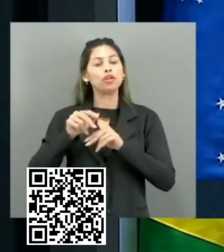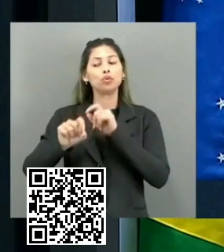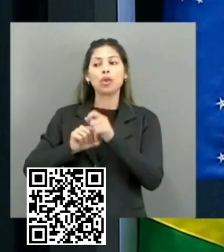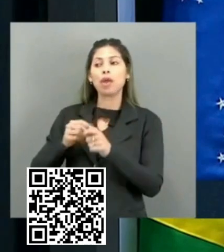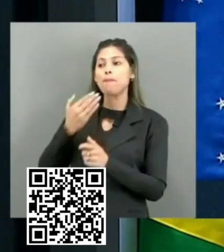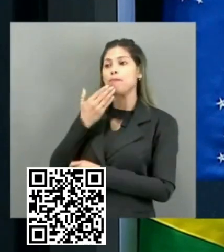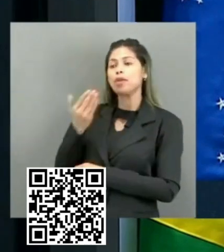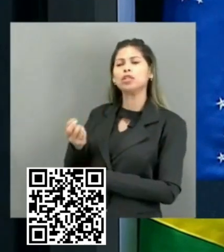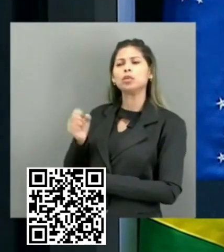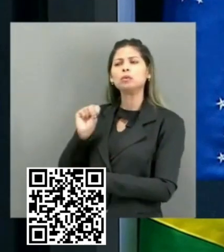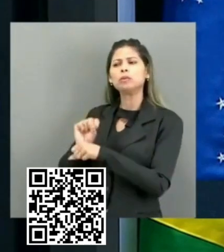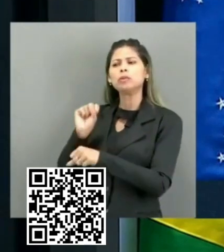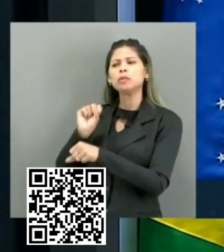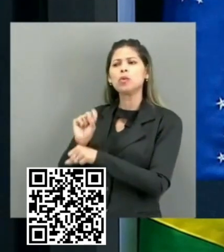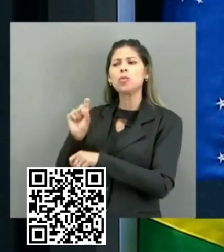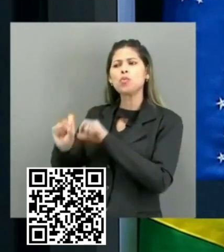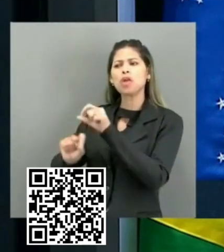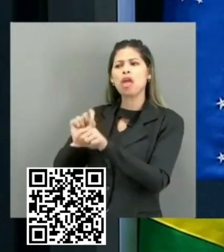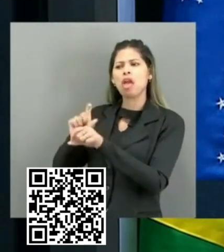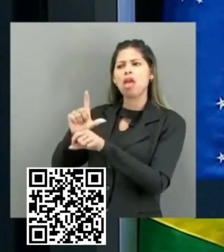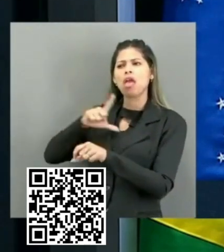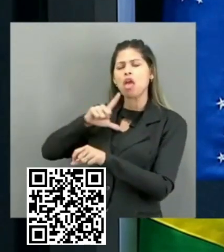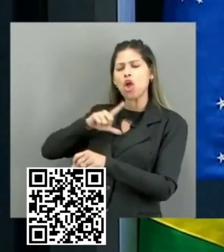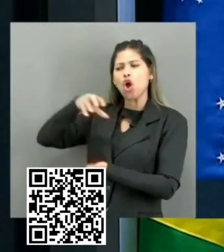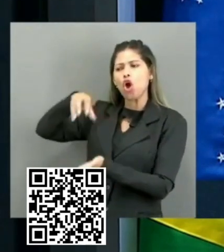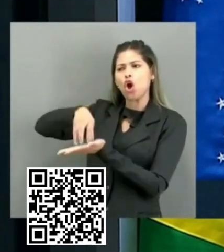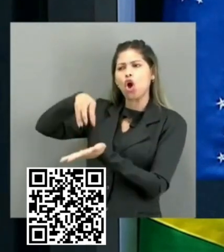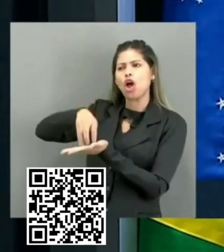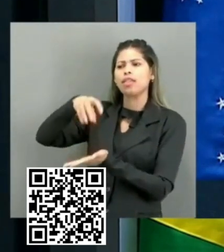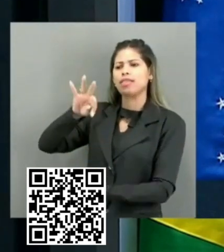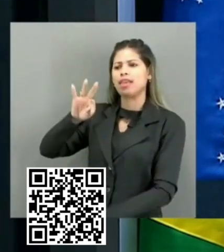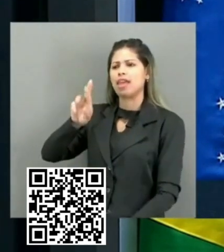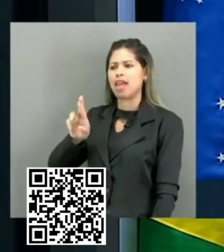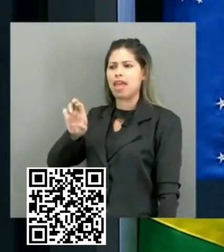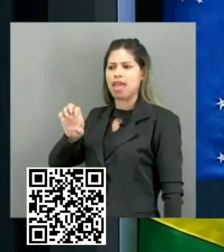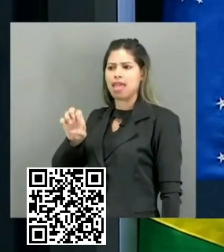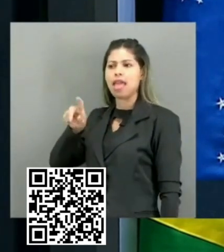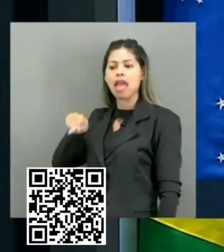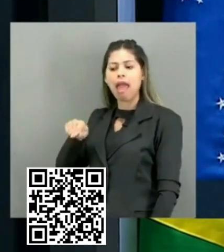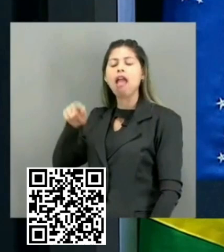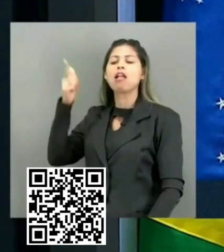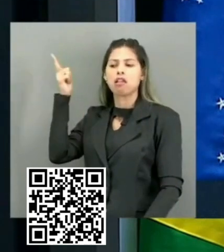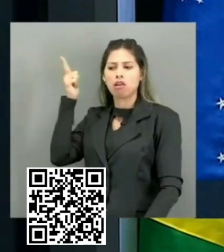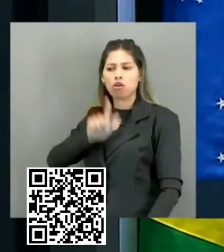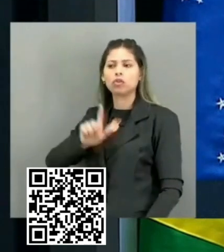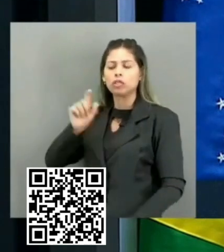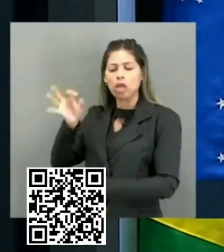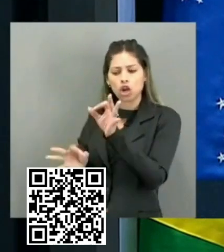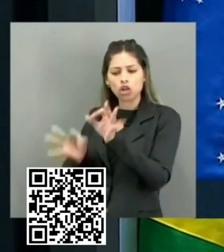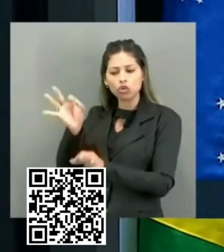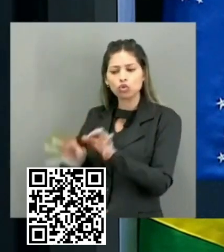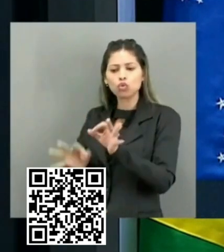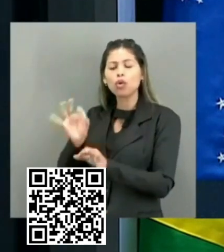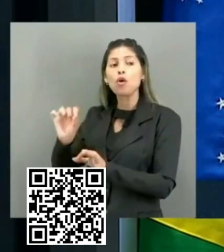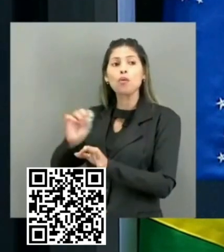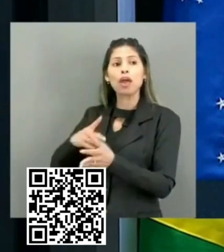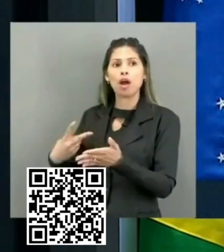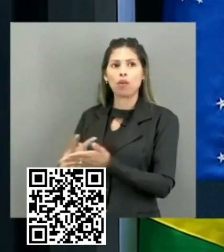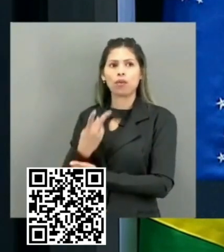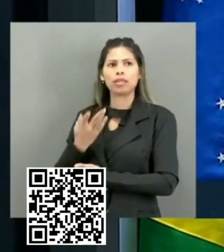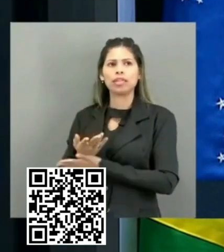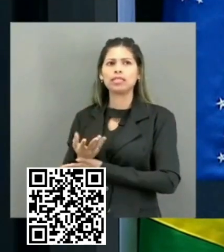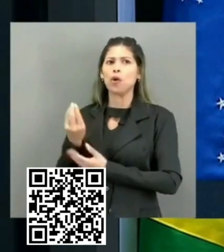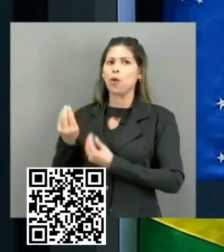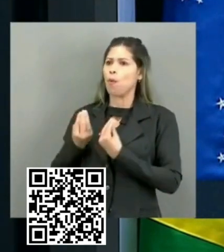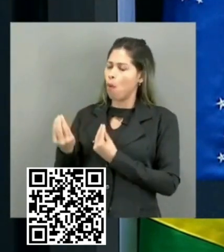Ceará julgue a ação na qual o MP eleitoral se manifestou com